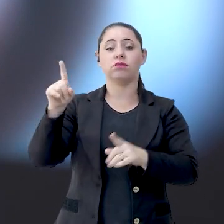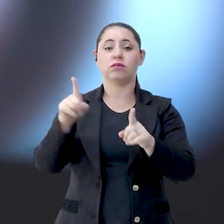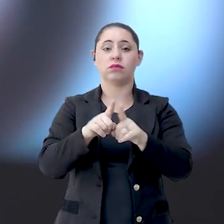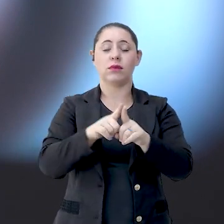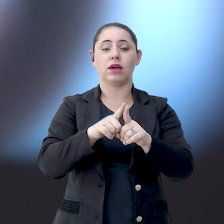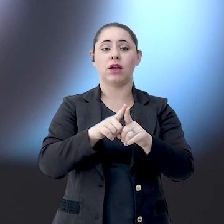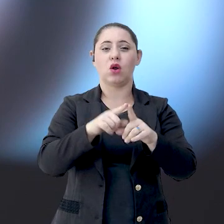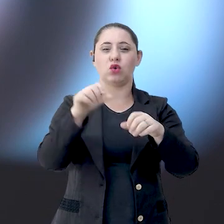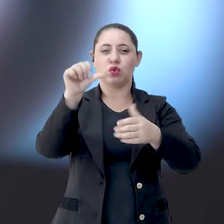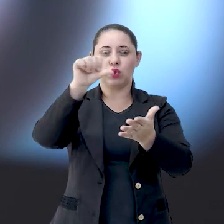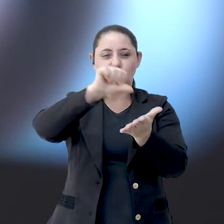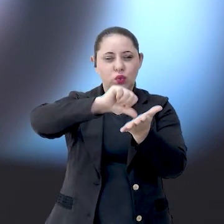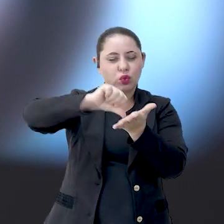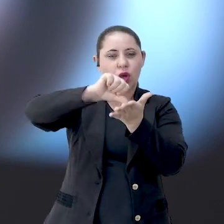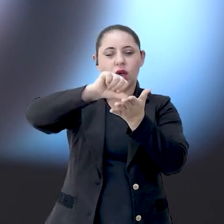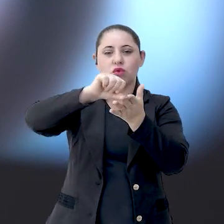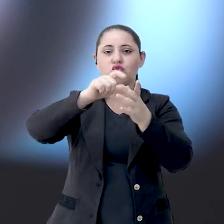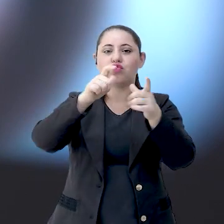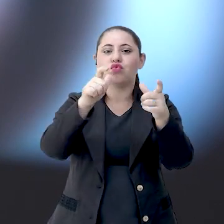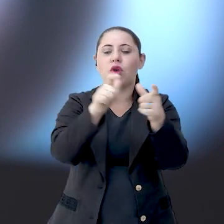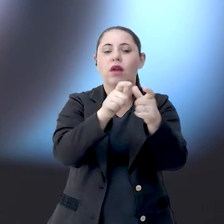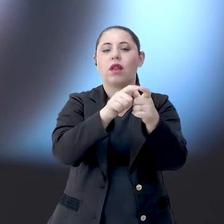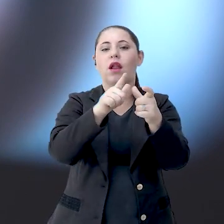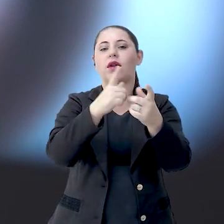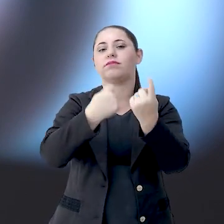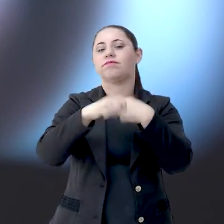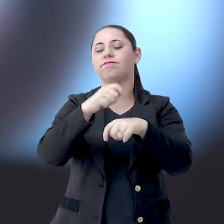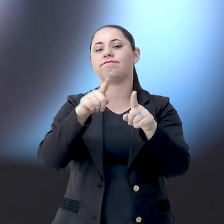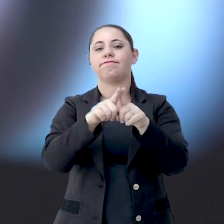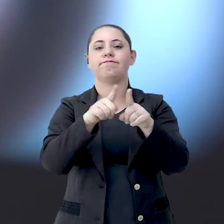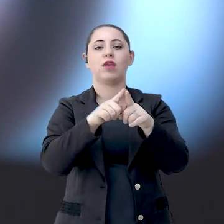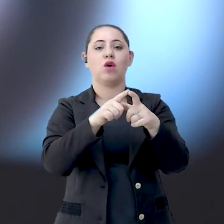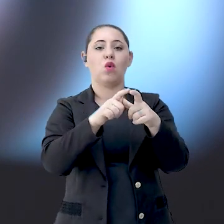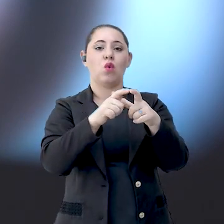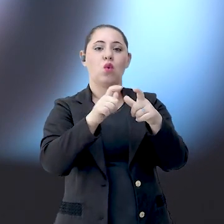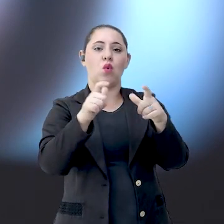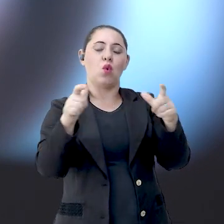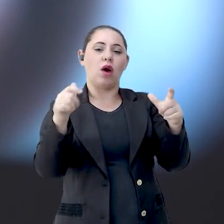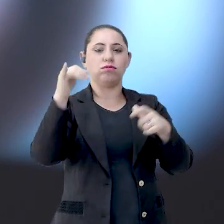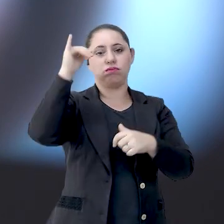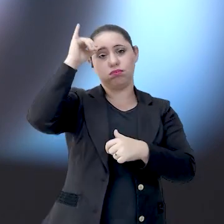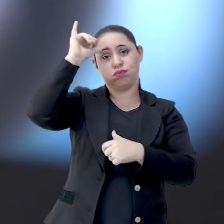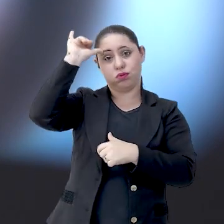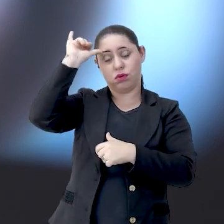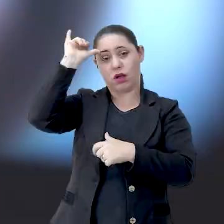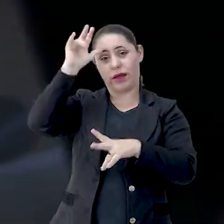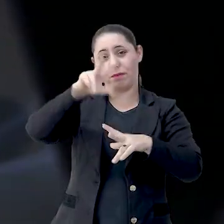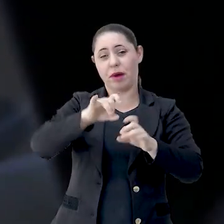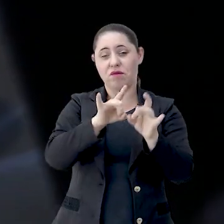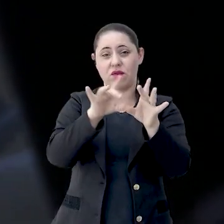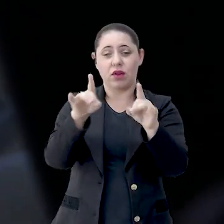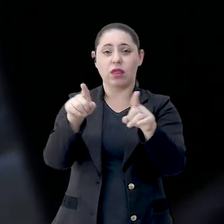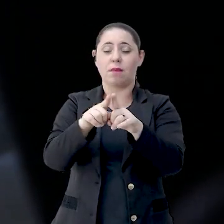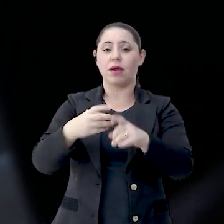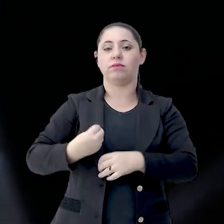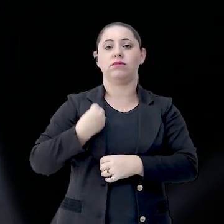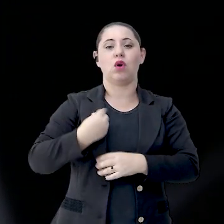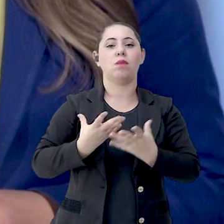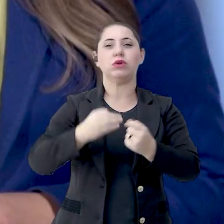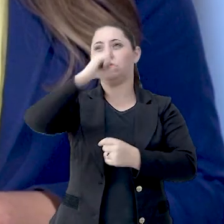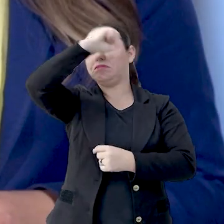inclusive com a presença de serviços de inspeção federal, o que possibilita a exportação.